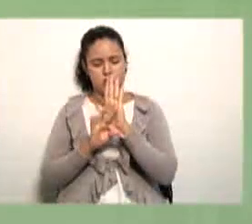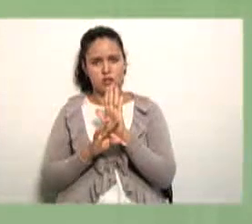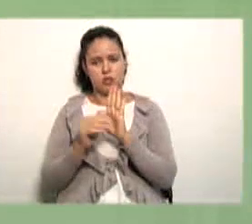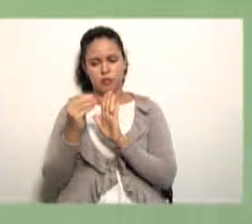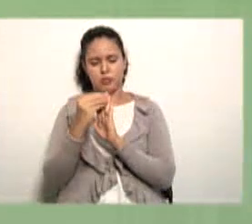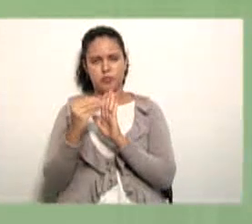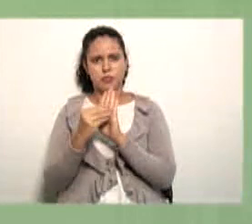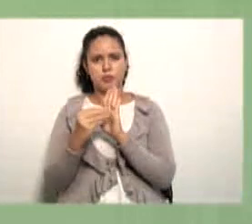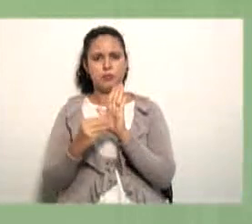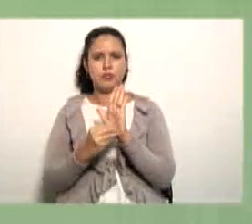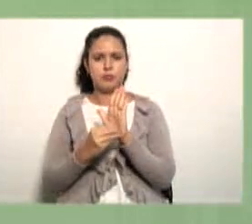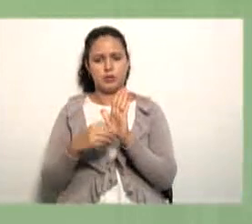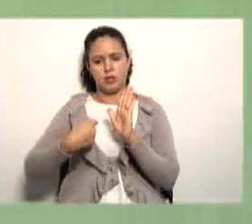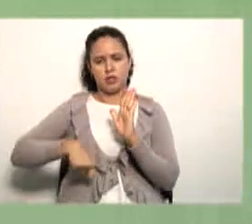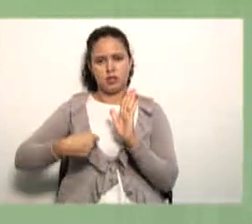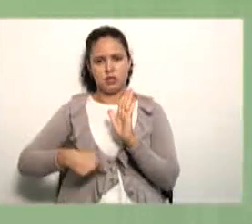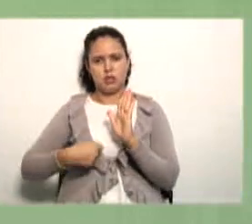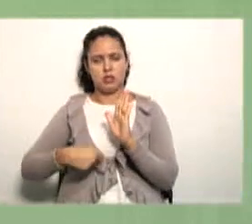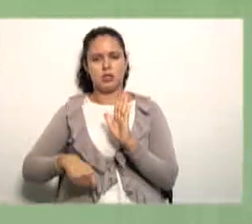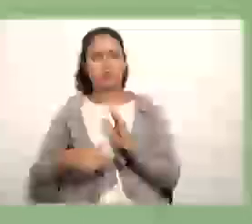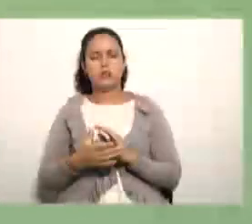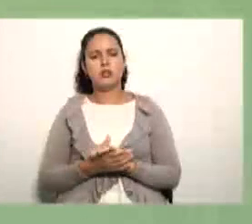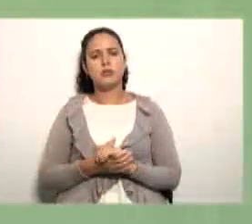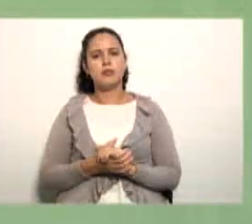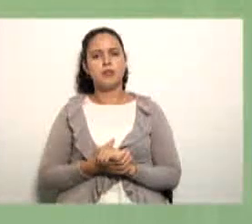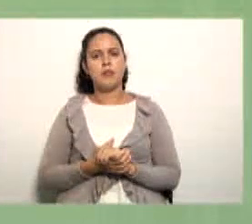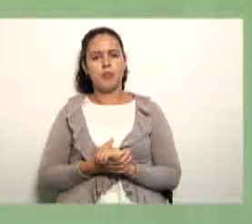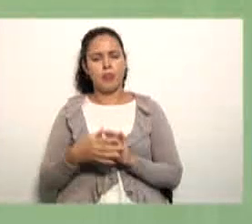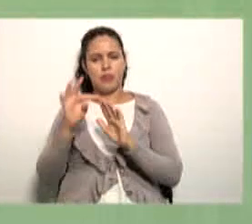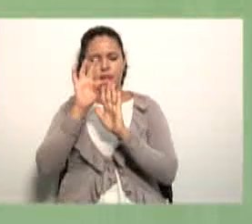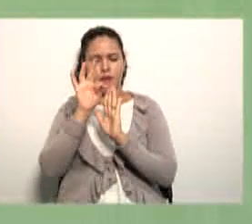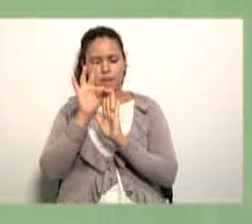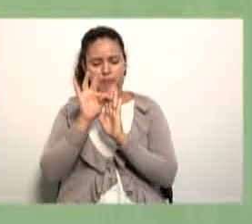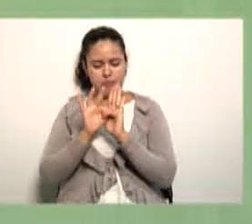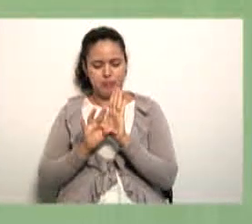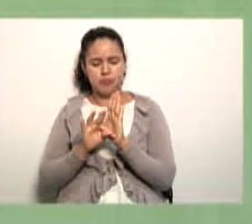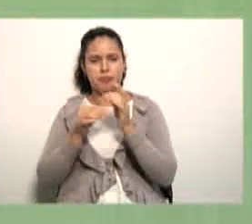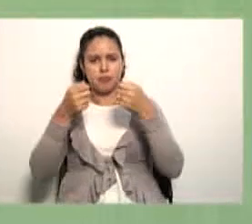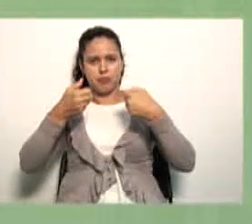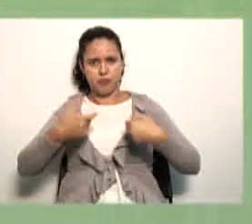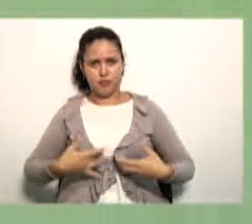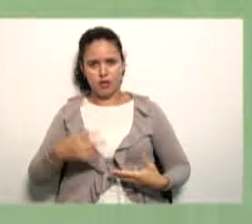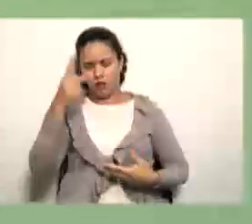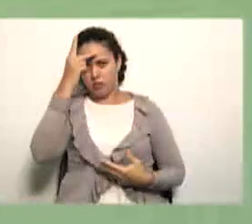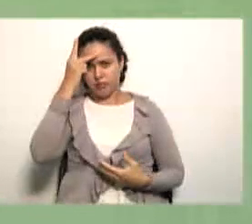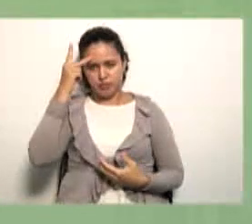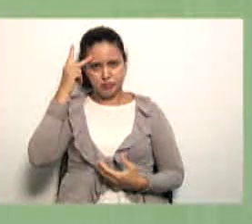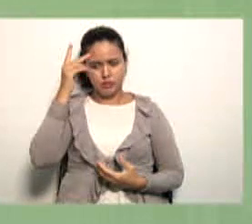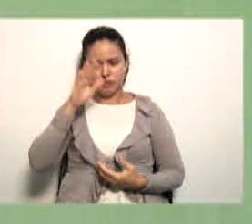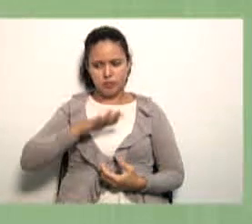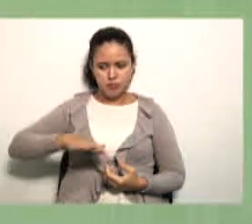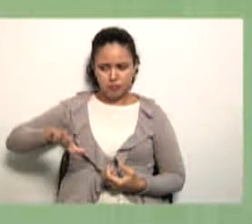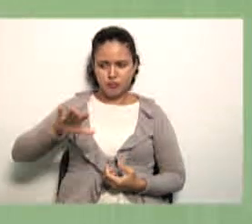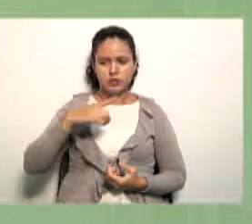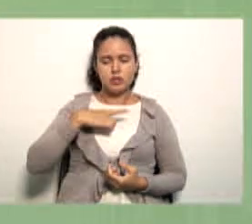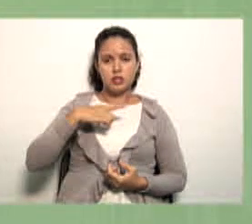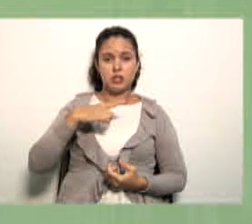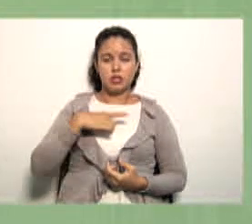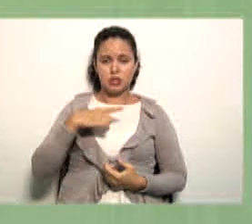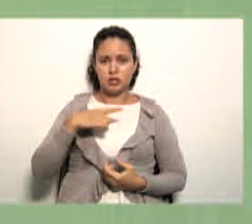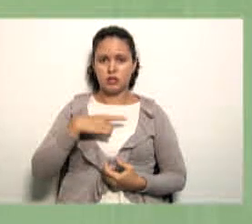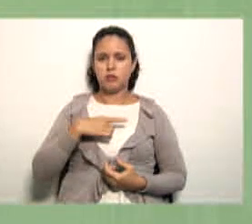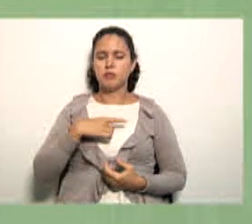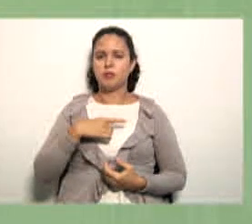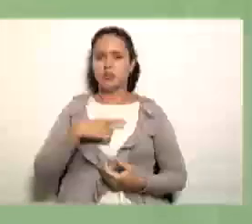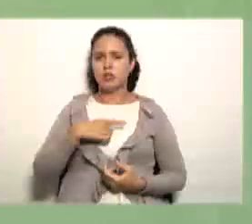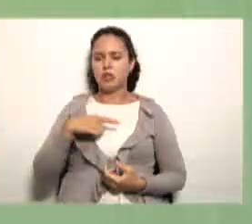observar aqui, ele fala que as pessoas então começam a ter as necessidades mais que ele chama de elementares. Olha só,